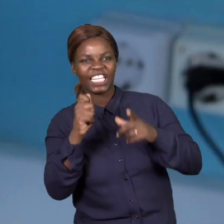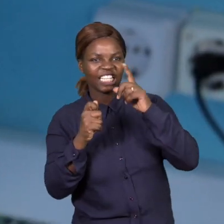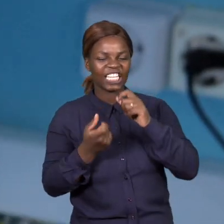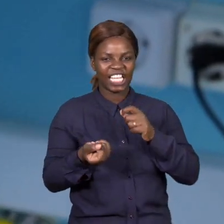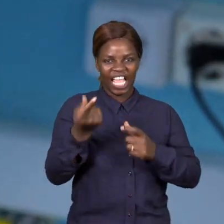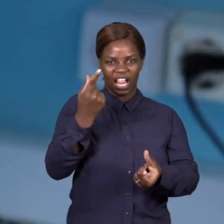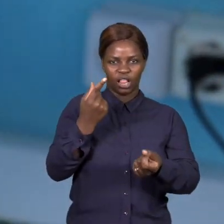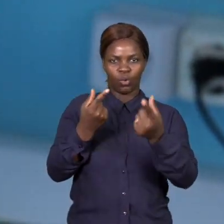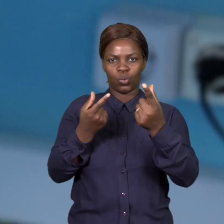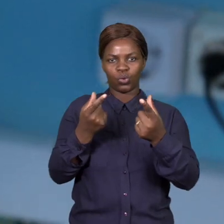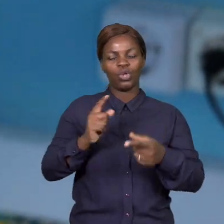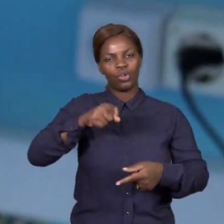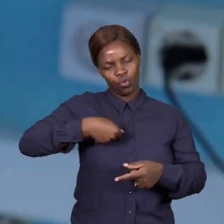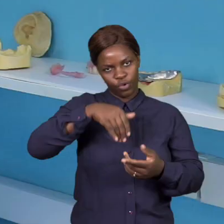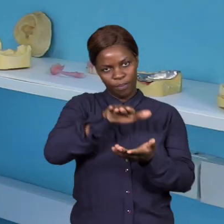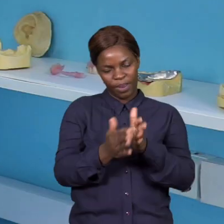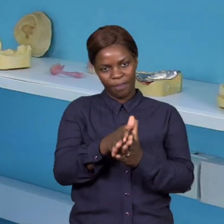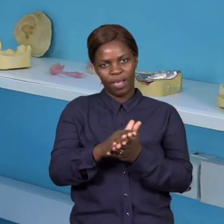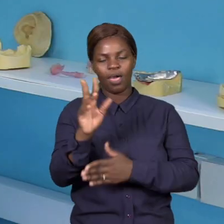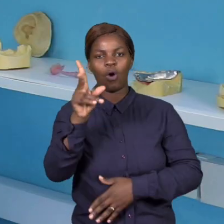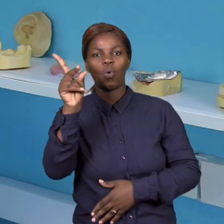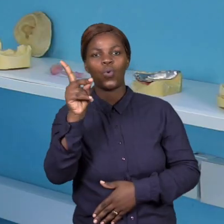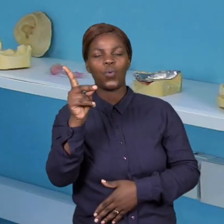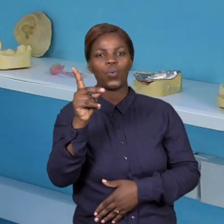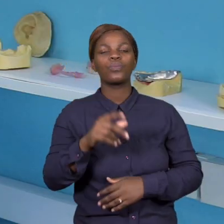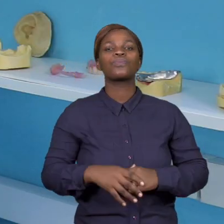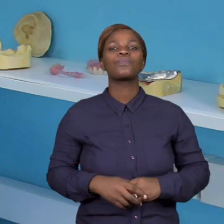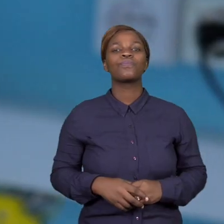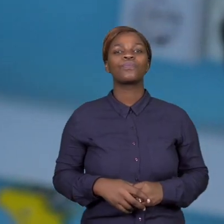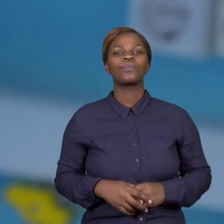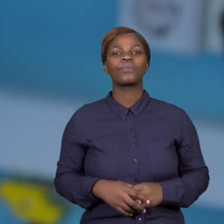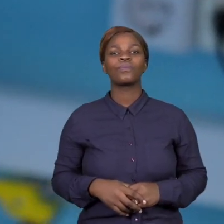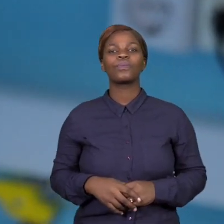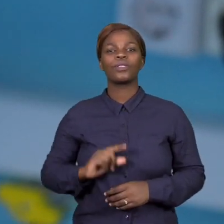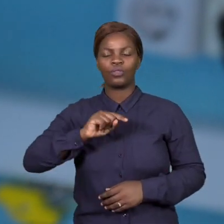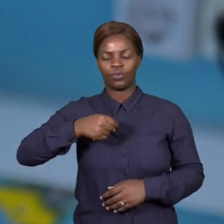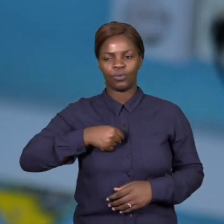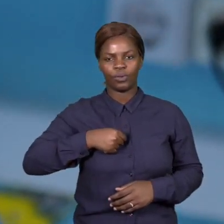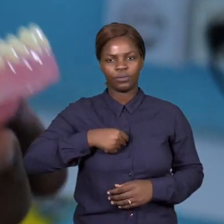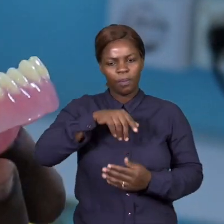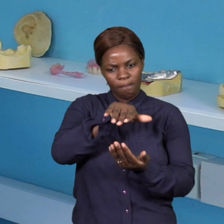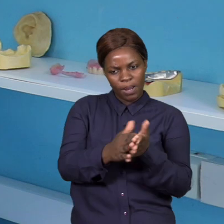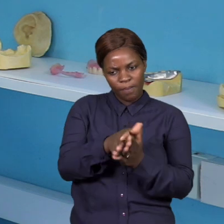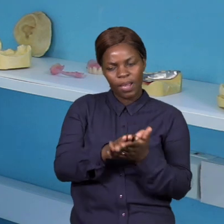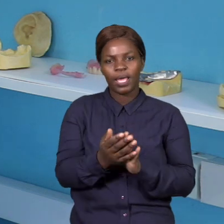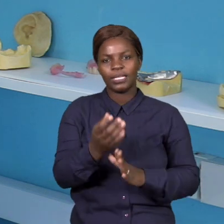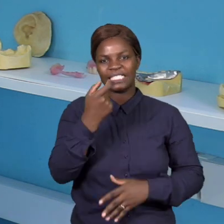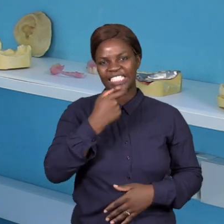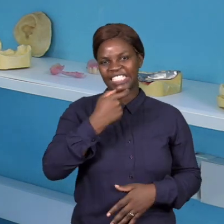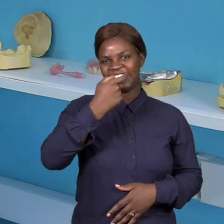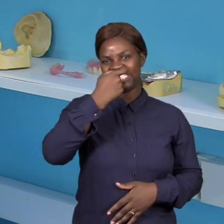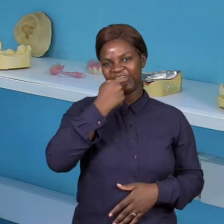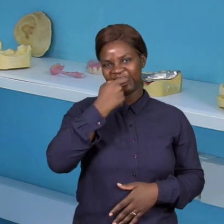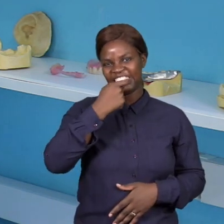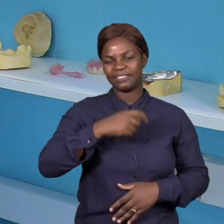provisórias, porque a finalidade destas placas como tal é colocar placas que sejam de uso definitivo, né? Quando